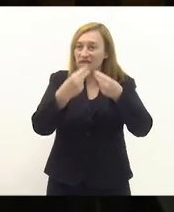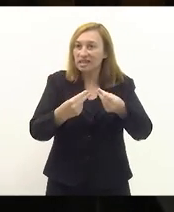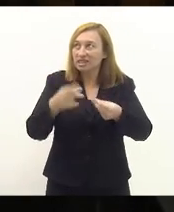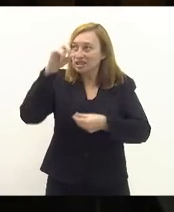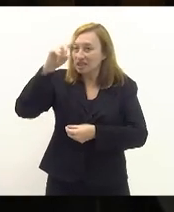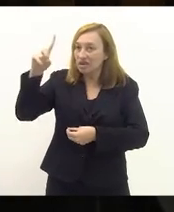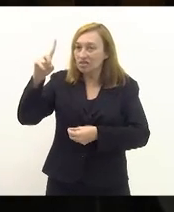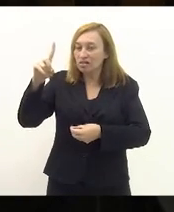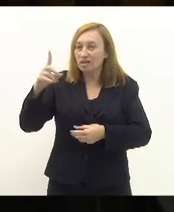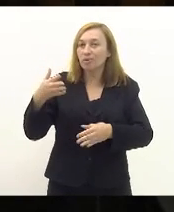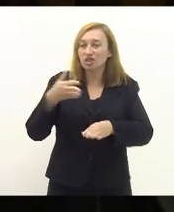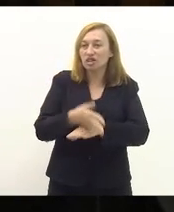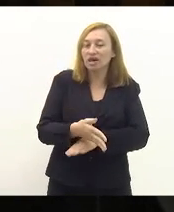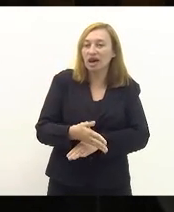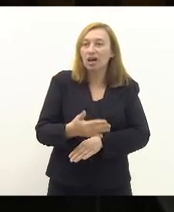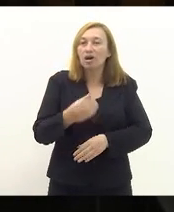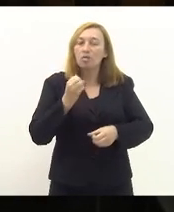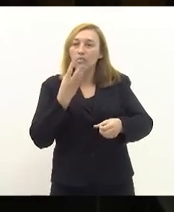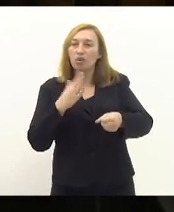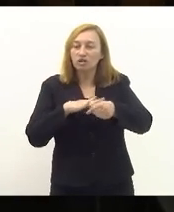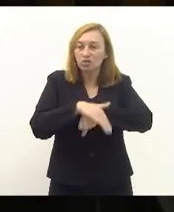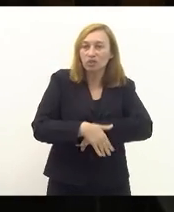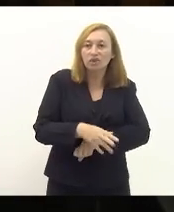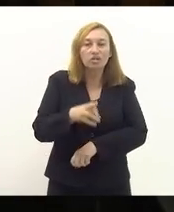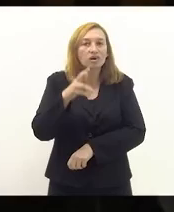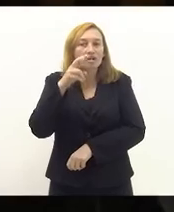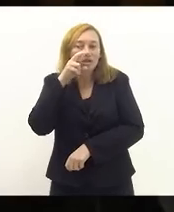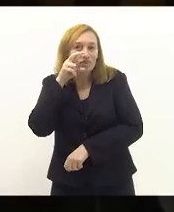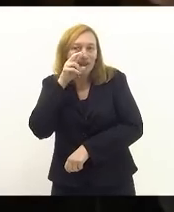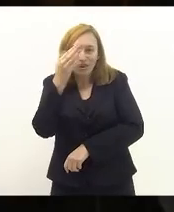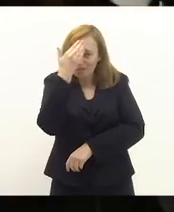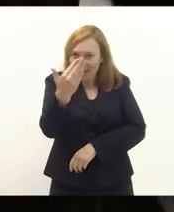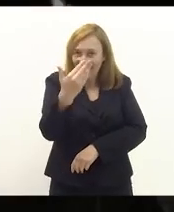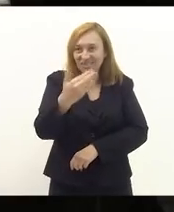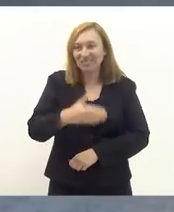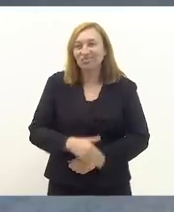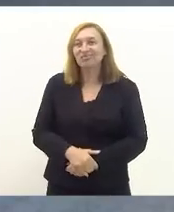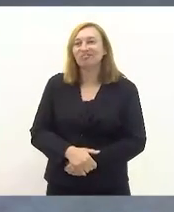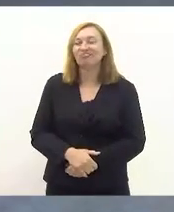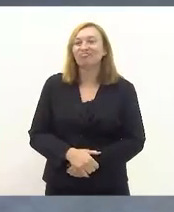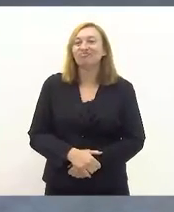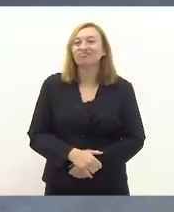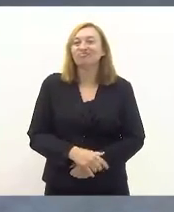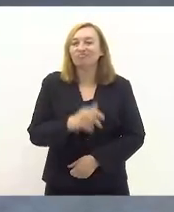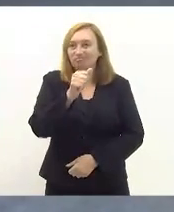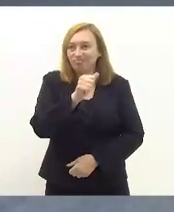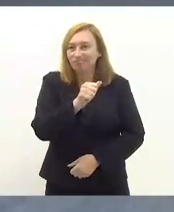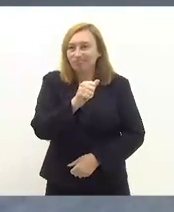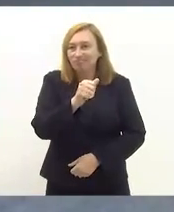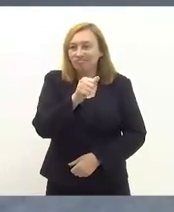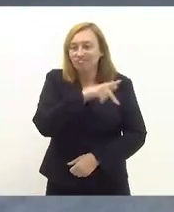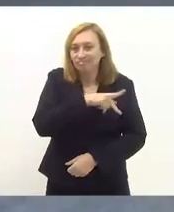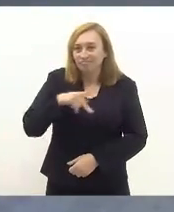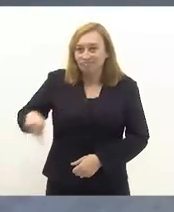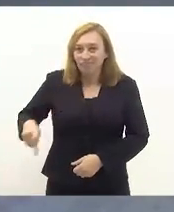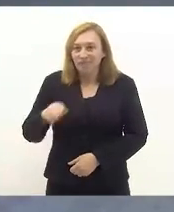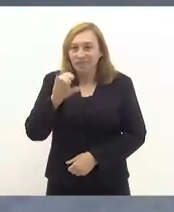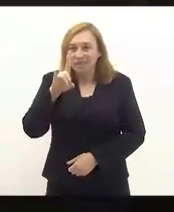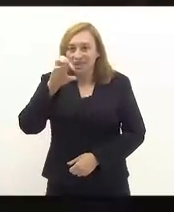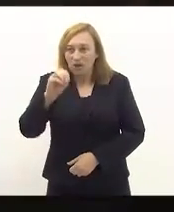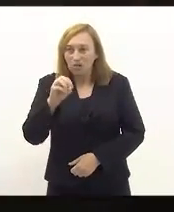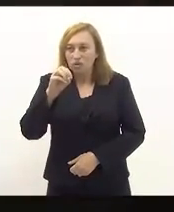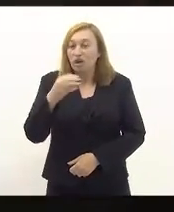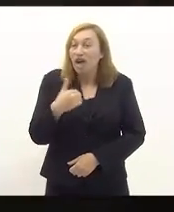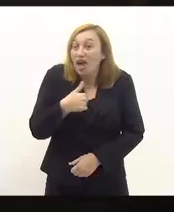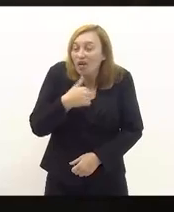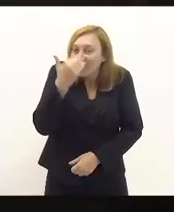Janeiro uma boa noite Rosenberg Muito obrigado o presidente Celso Alba Eu que agradeço